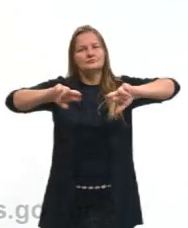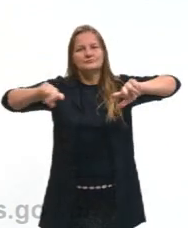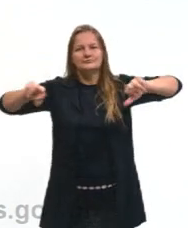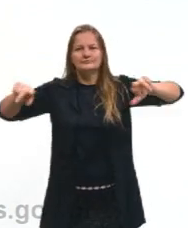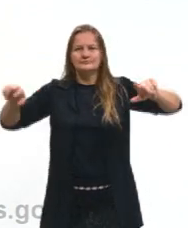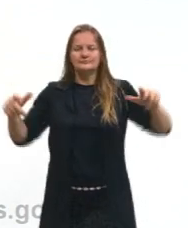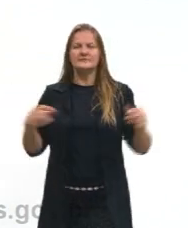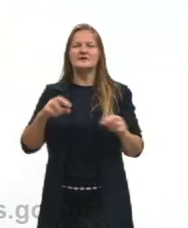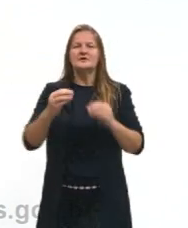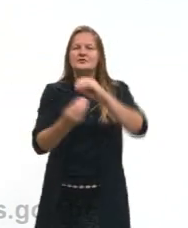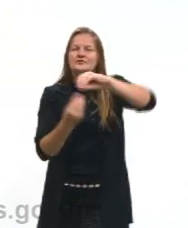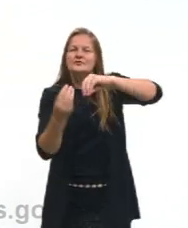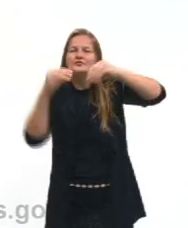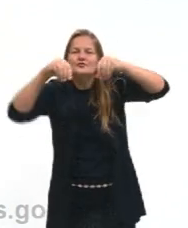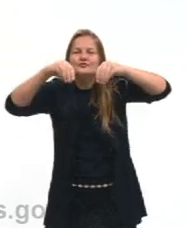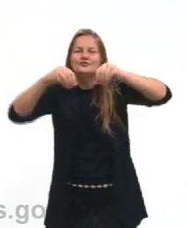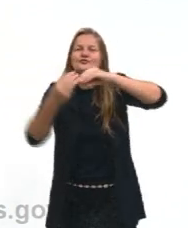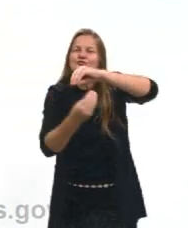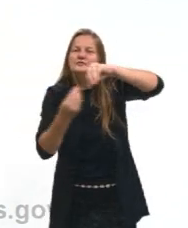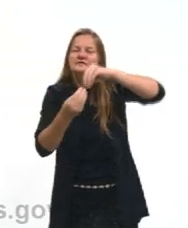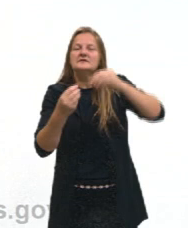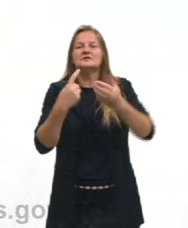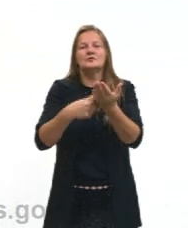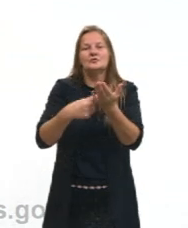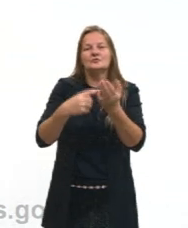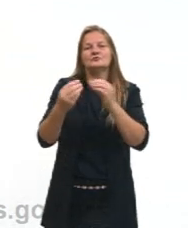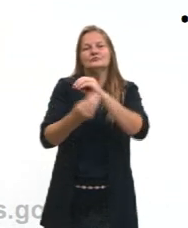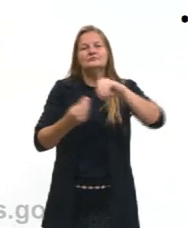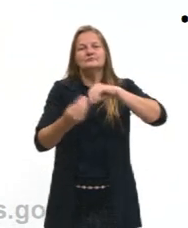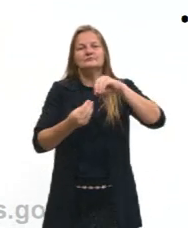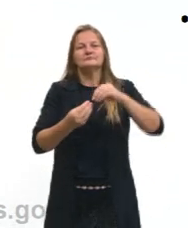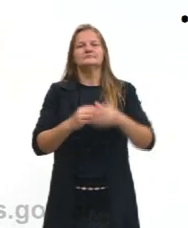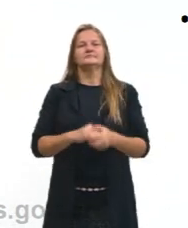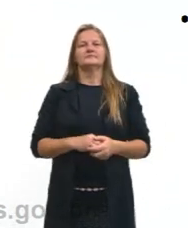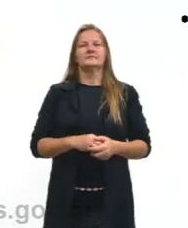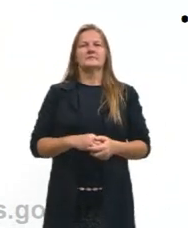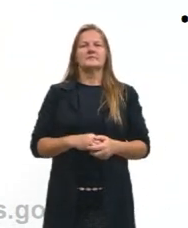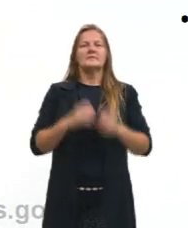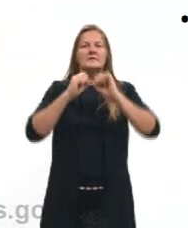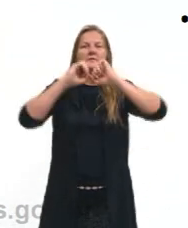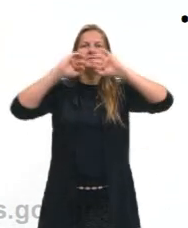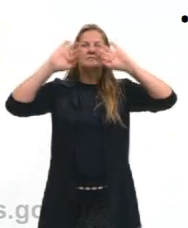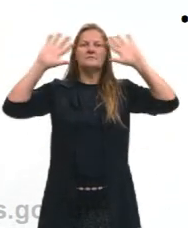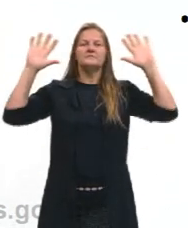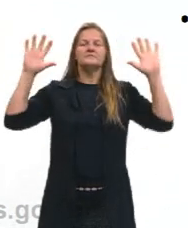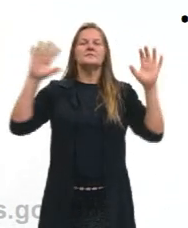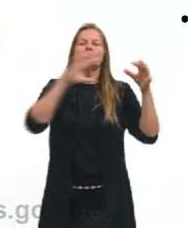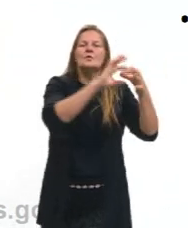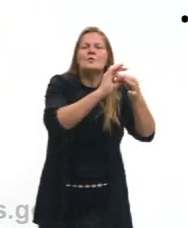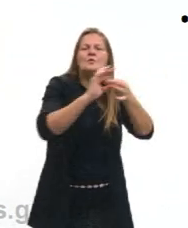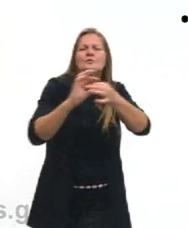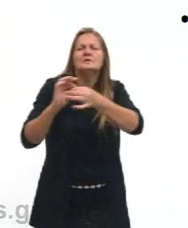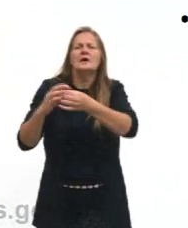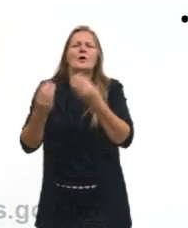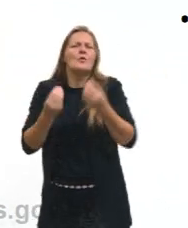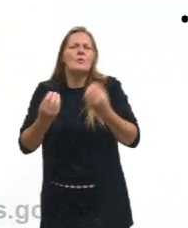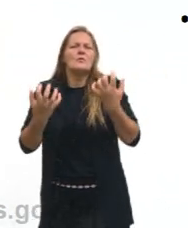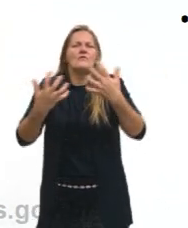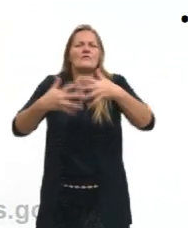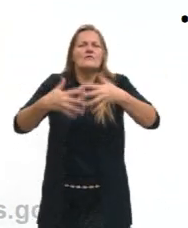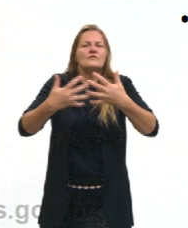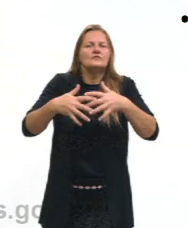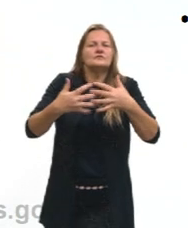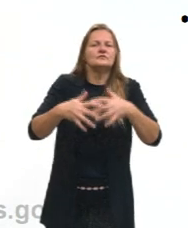de substâncias e combinações que a gente pode fazer então só para a gente entender contextualizar como que funciona